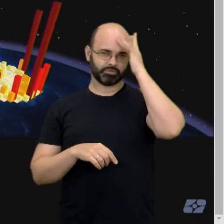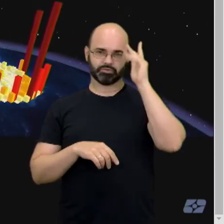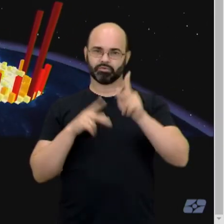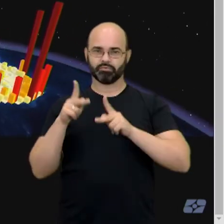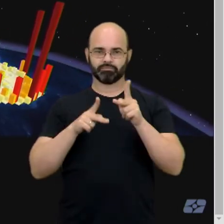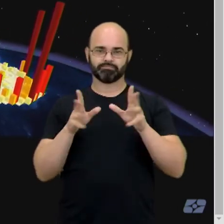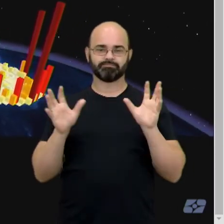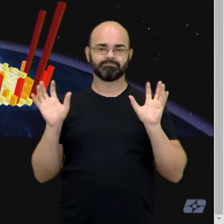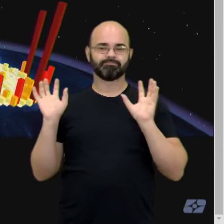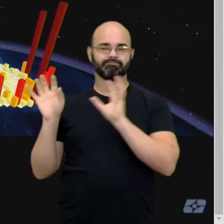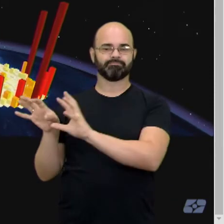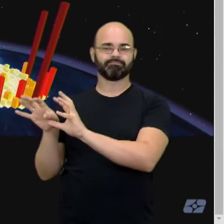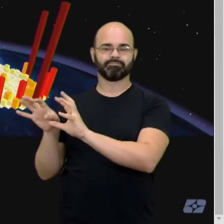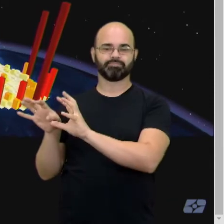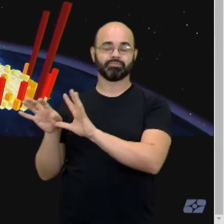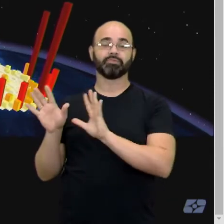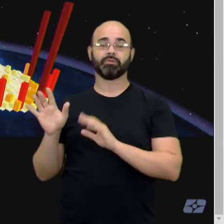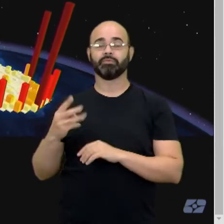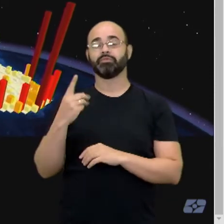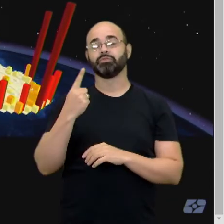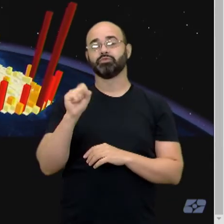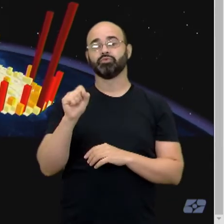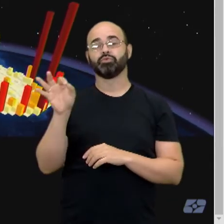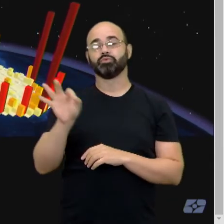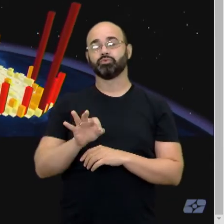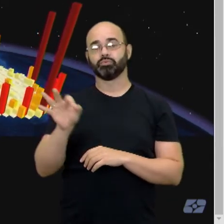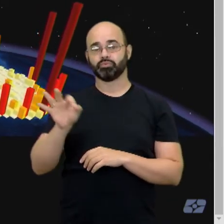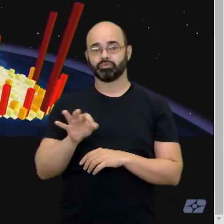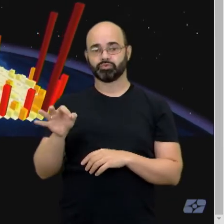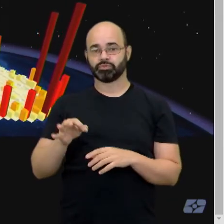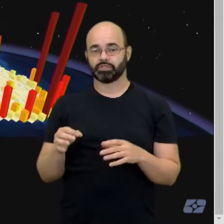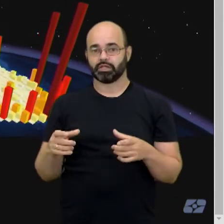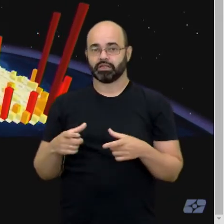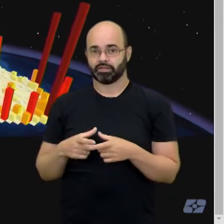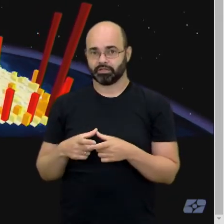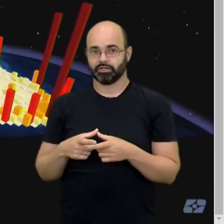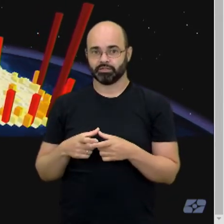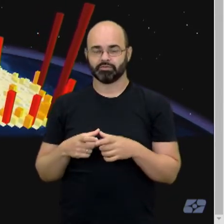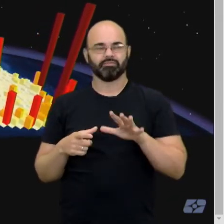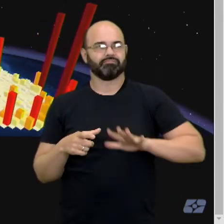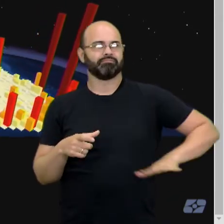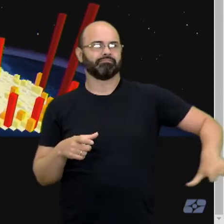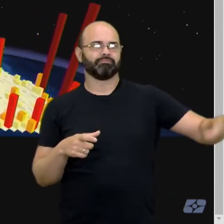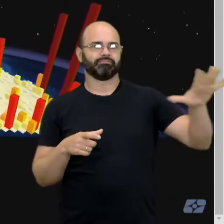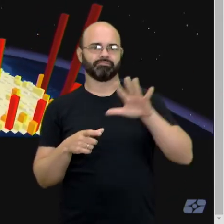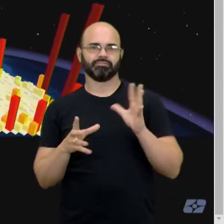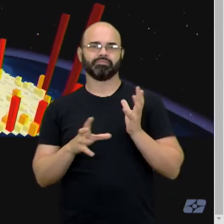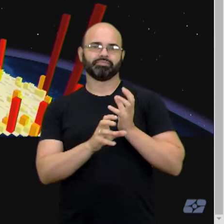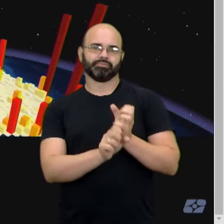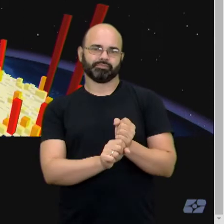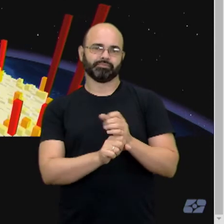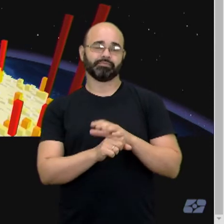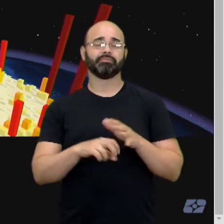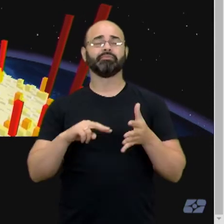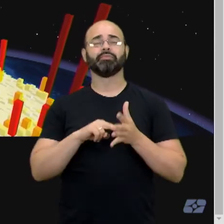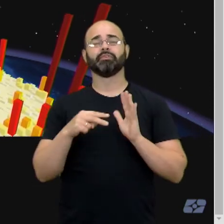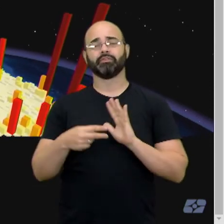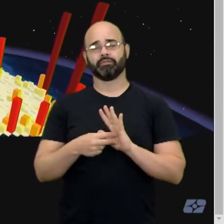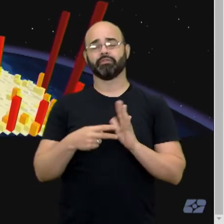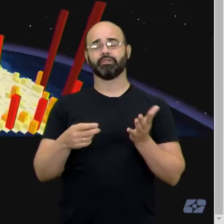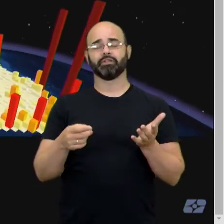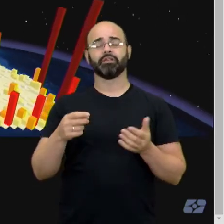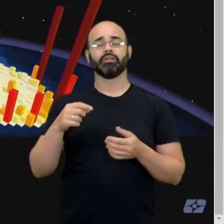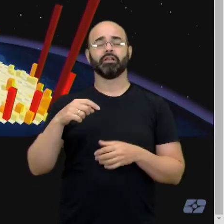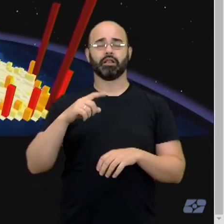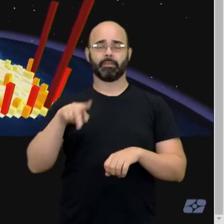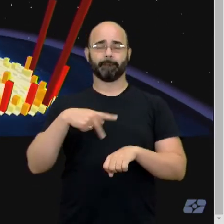seu território seja de apenas 18% em relação ao total do país. Isso significa que grande parte de nosso país é pouco